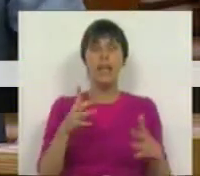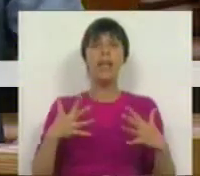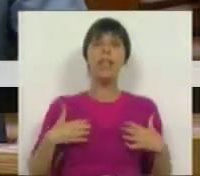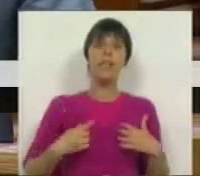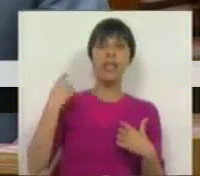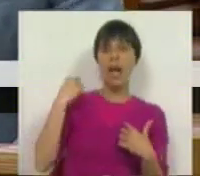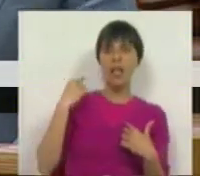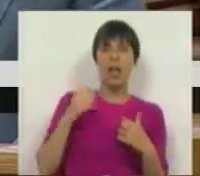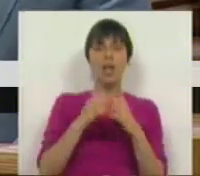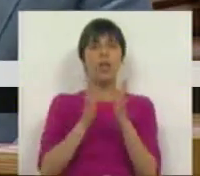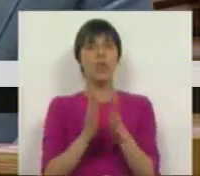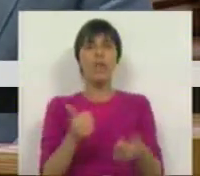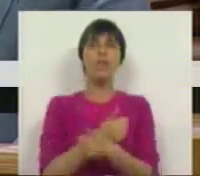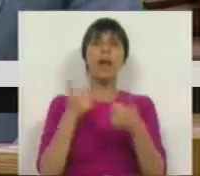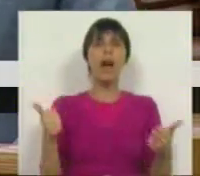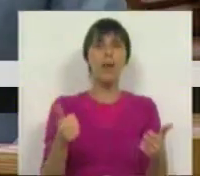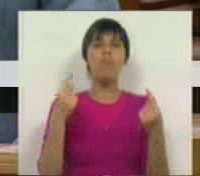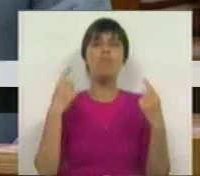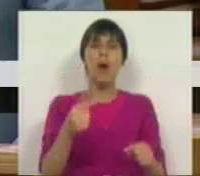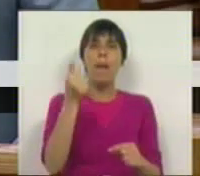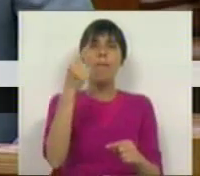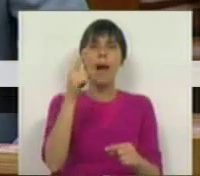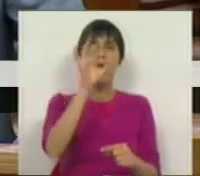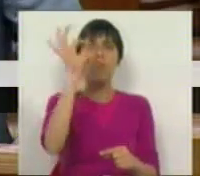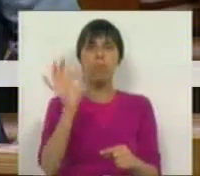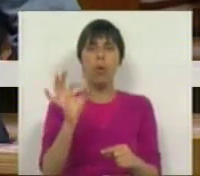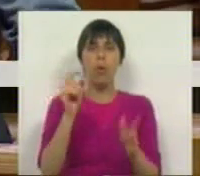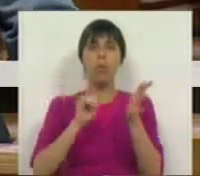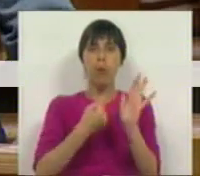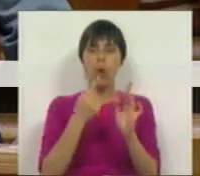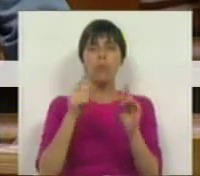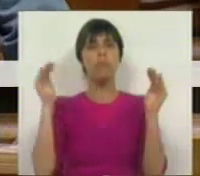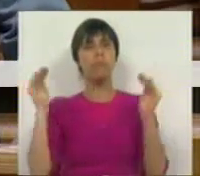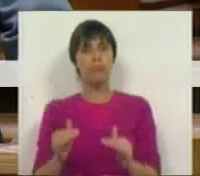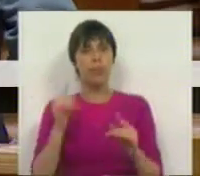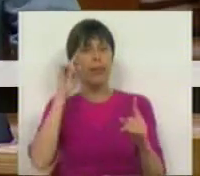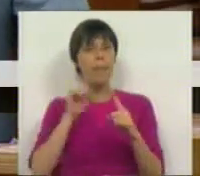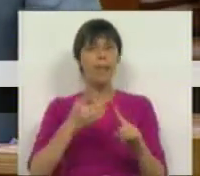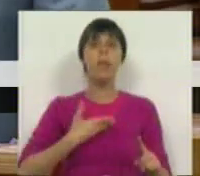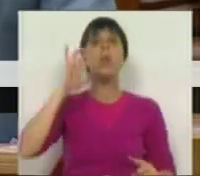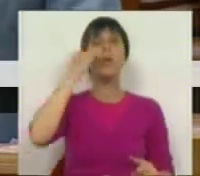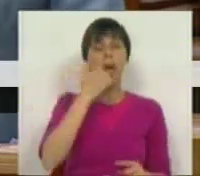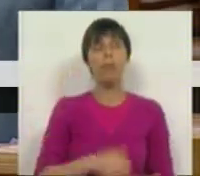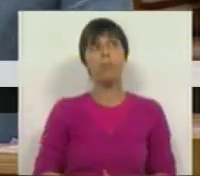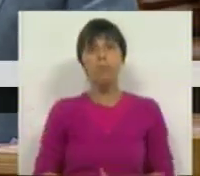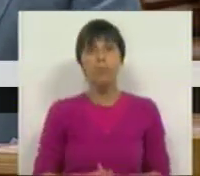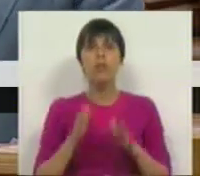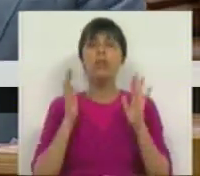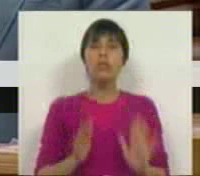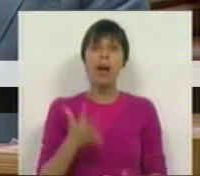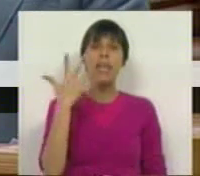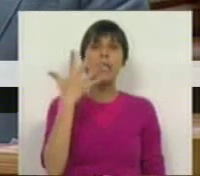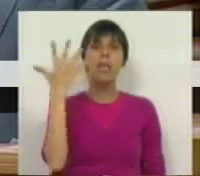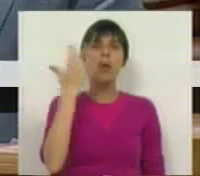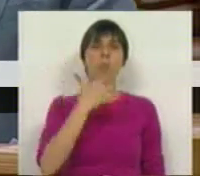sexta-feira passada, se tudo ficaria bem, com meio ponto percentual de um abrandamento da meta do déficit. Ora, passaram